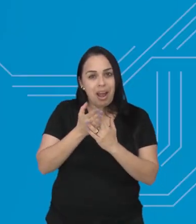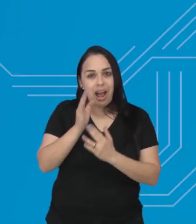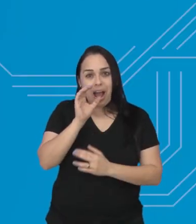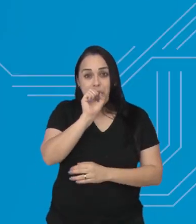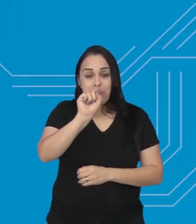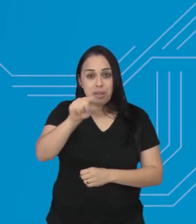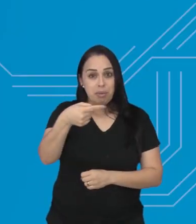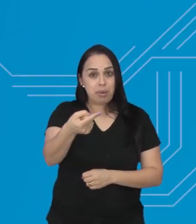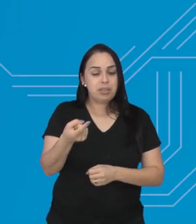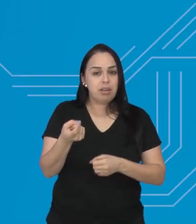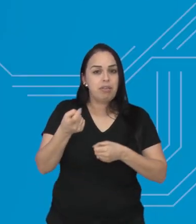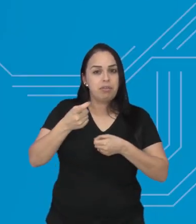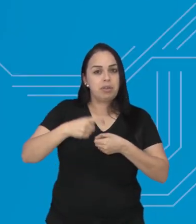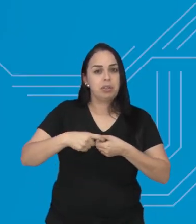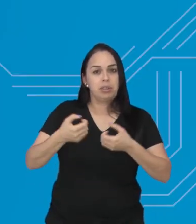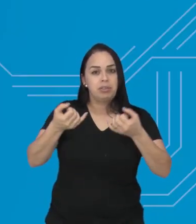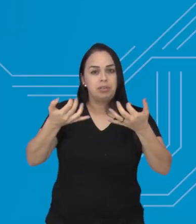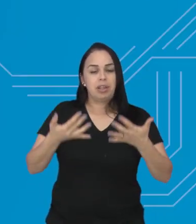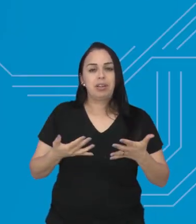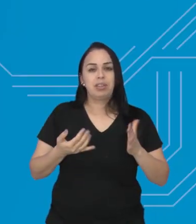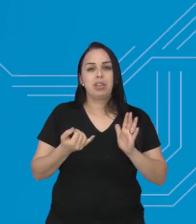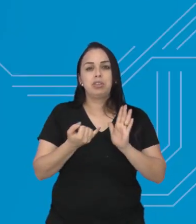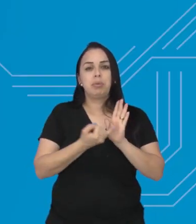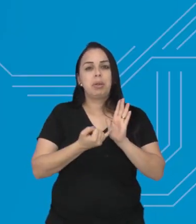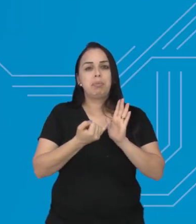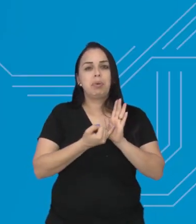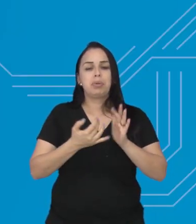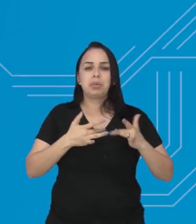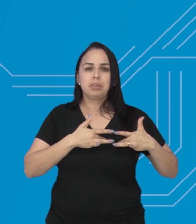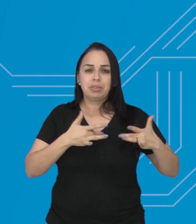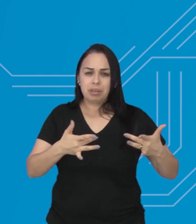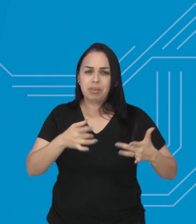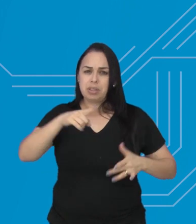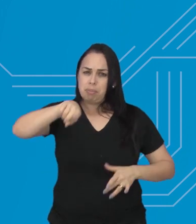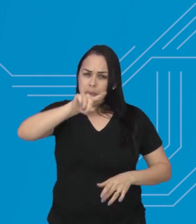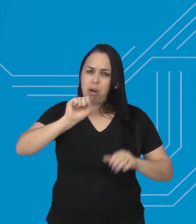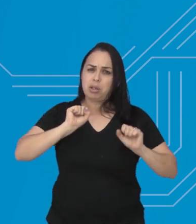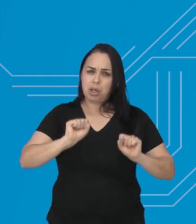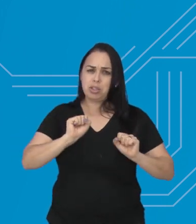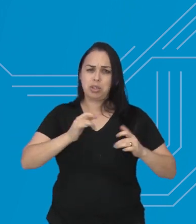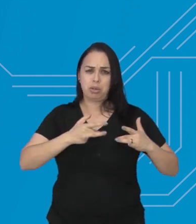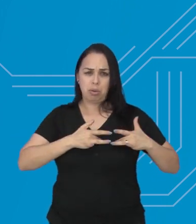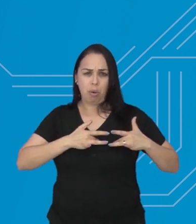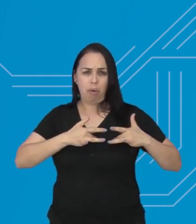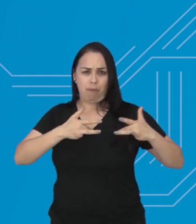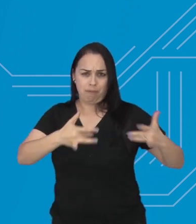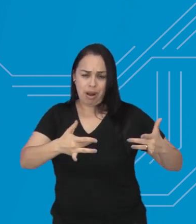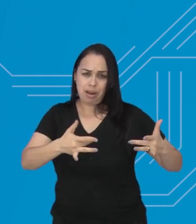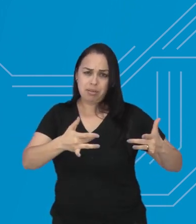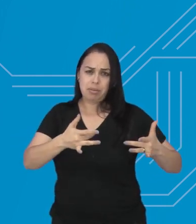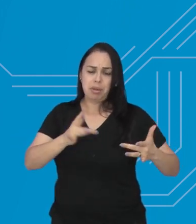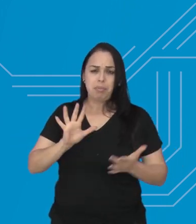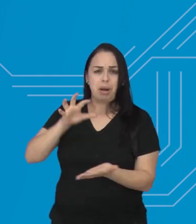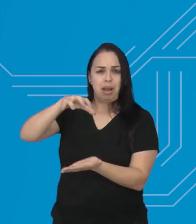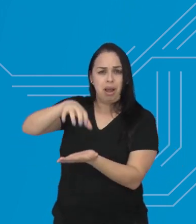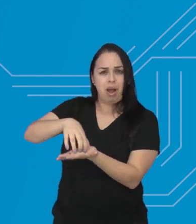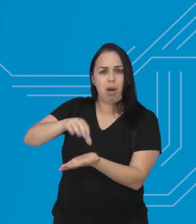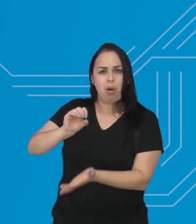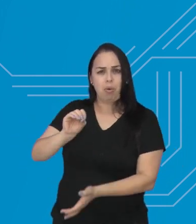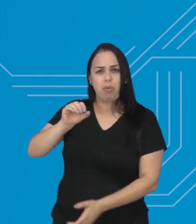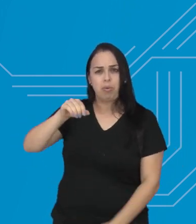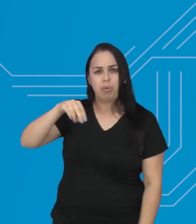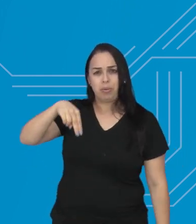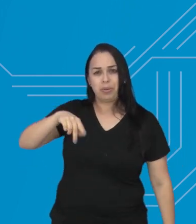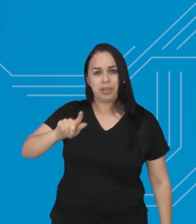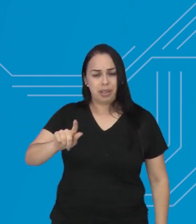para o intervalo. Na volta, a gente fala sobre imposto solidário. Ainda dá tempo de doar parte do imposto devido para instituições sociais